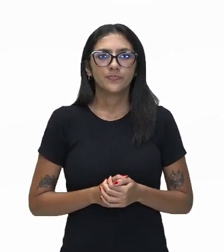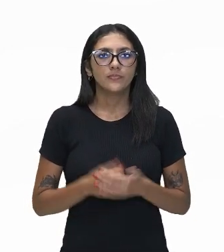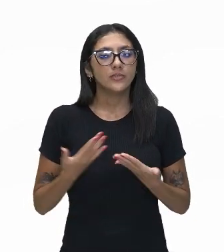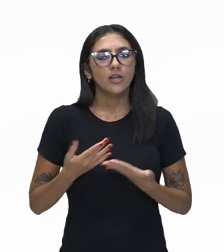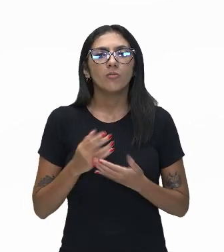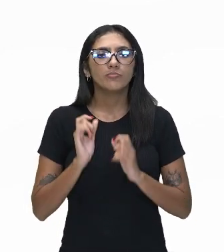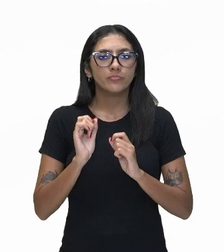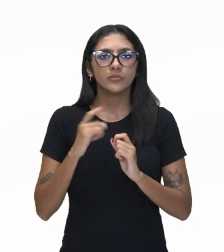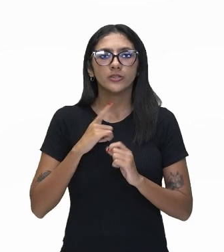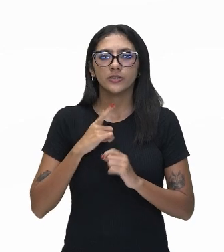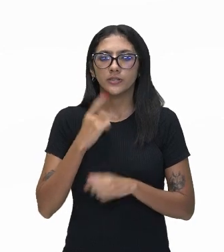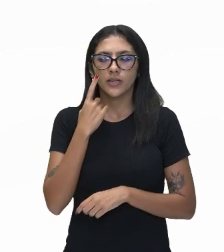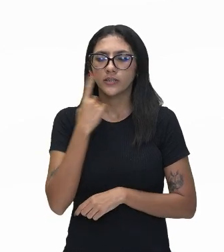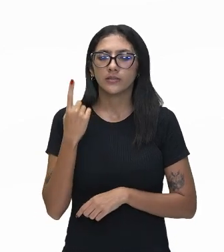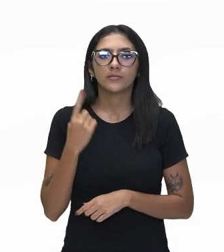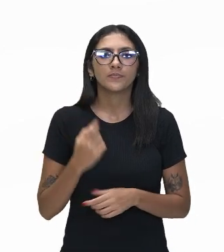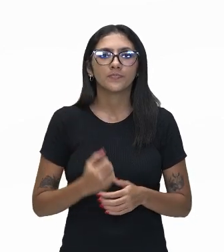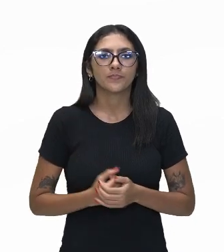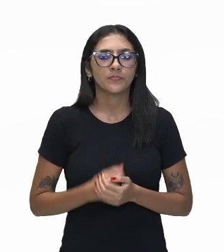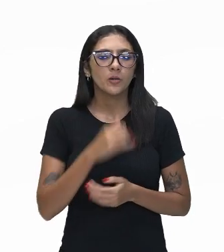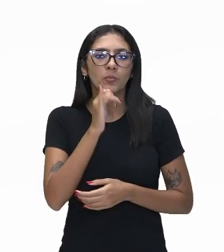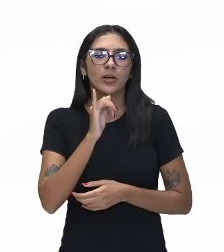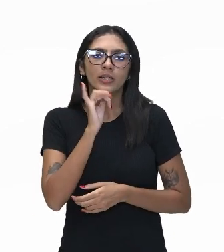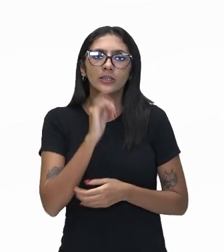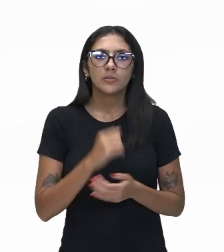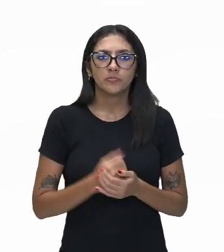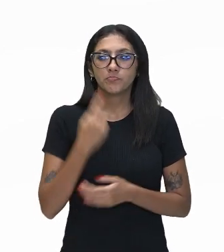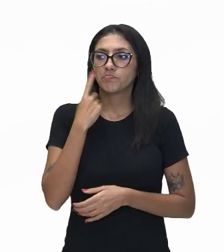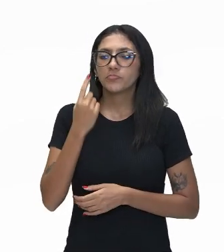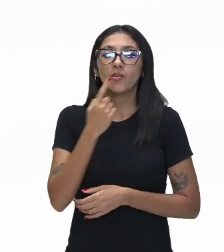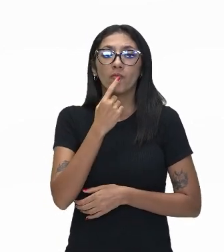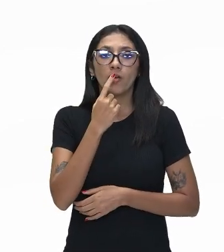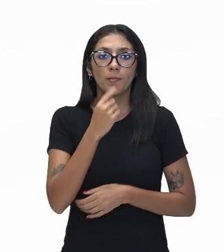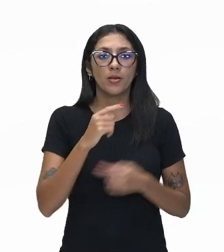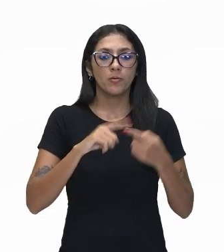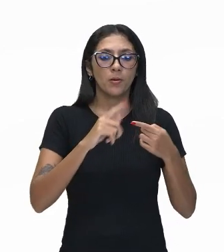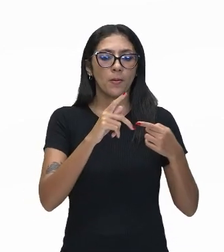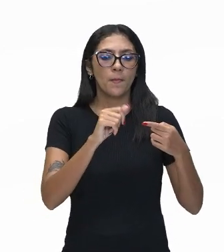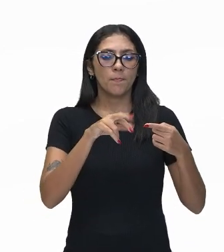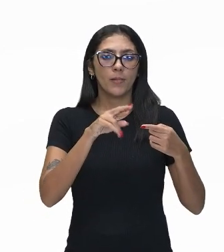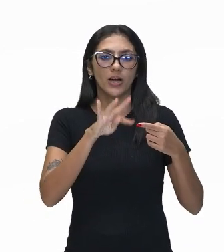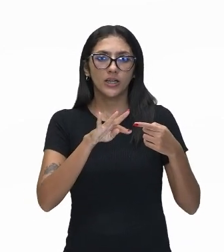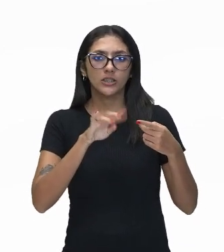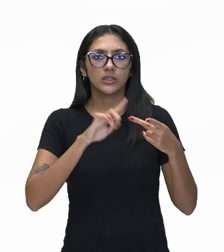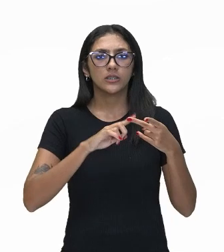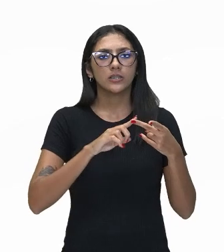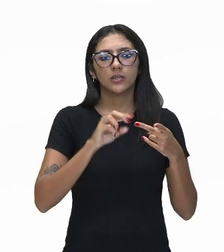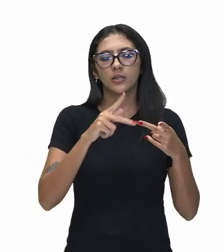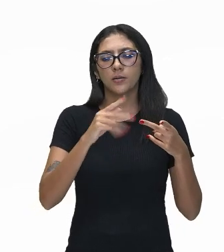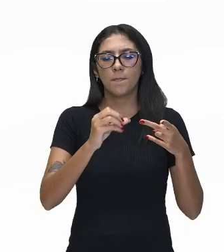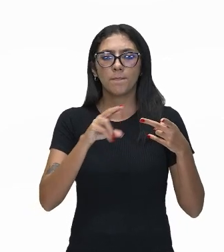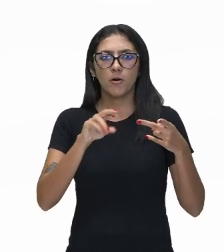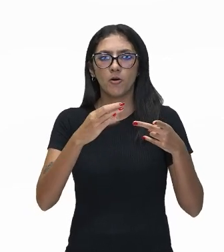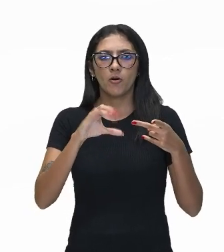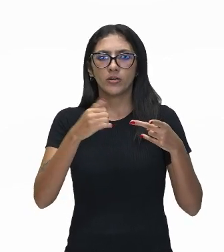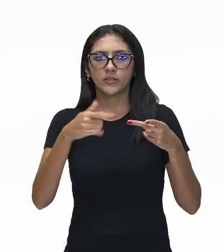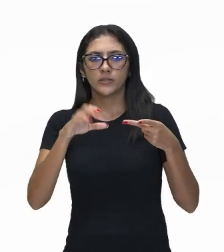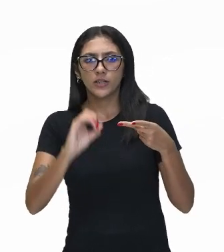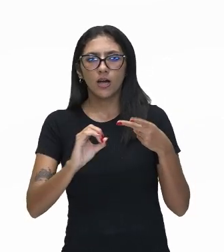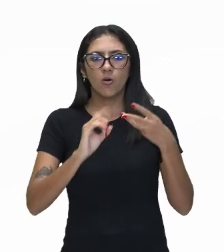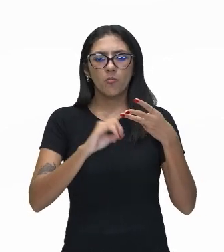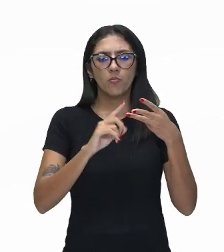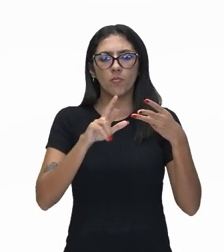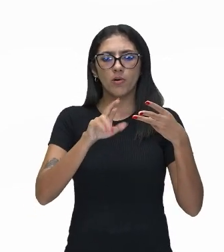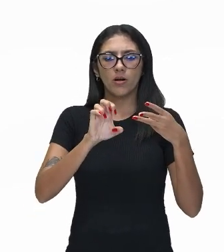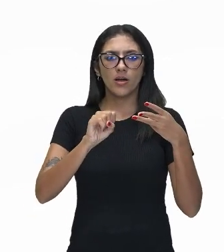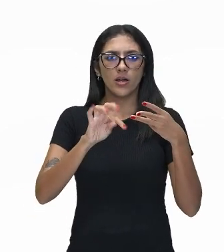exemplo, como expressões partitivas, parte de, uma porção de, o resto